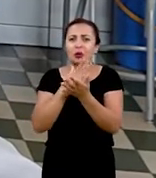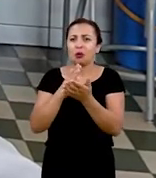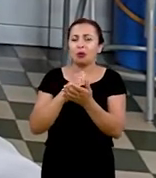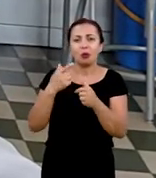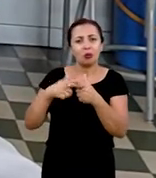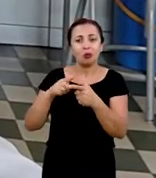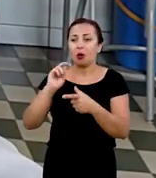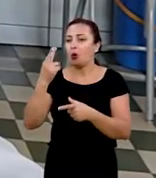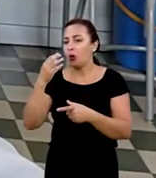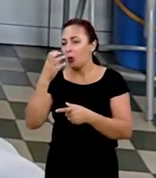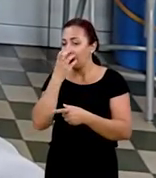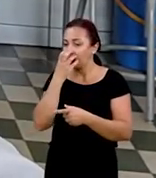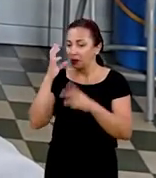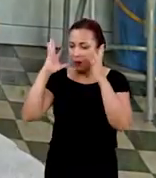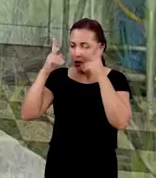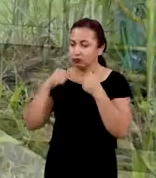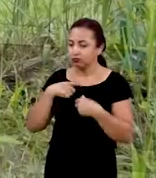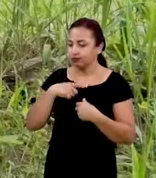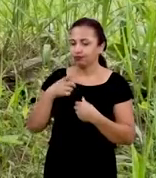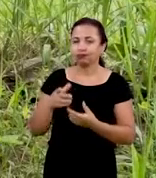animal que está tendo os sintomas.